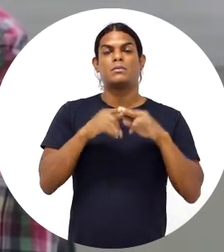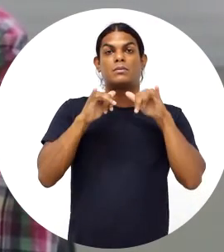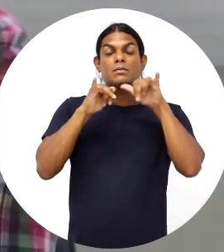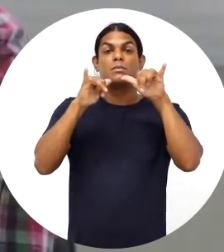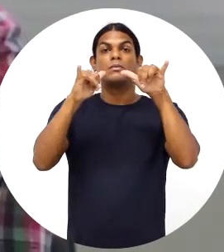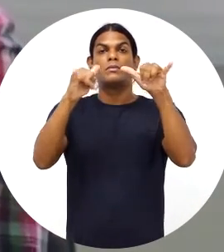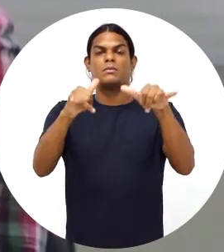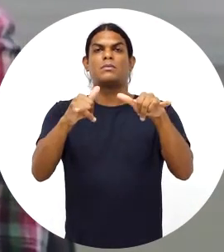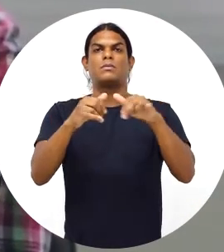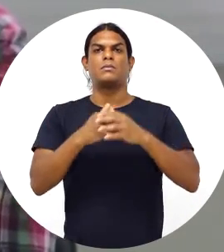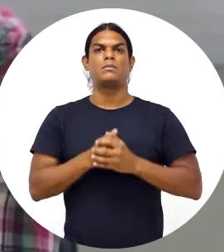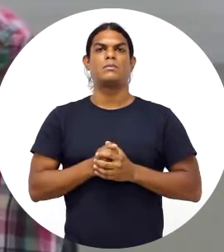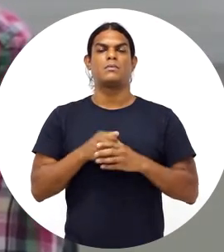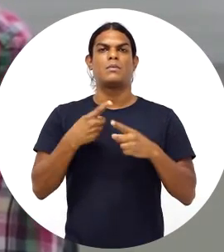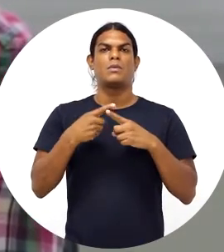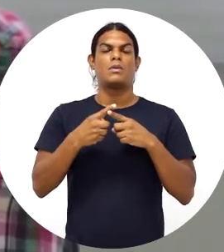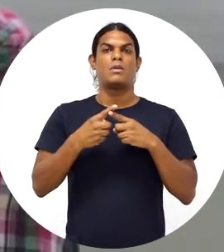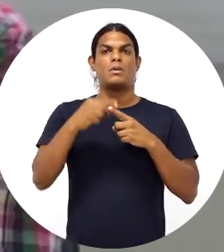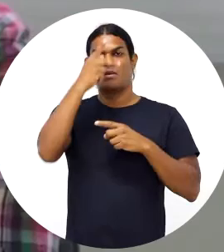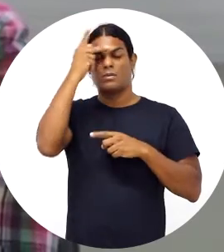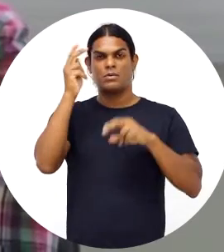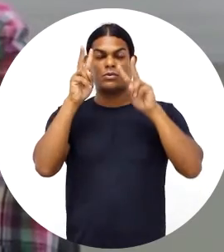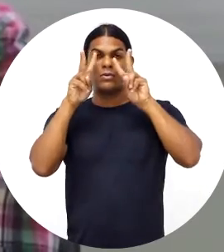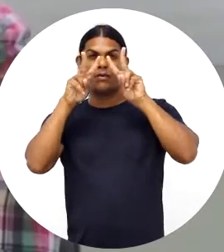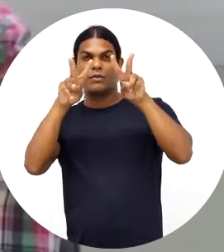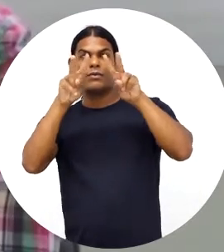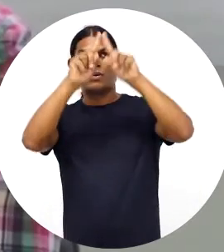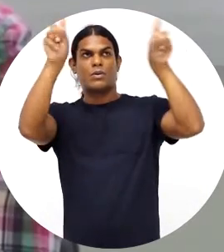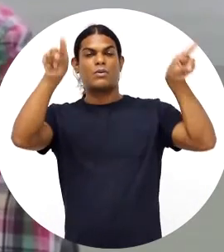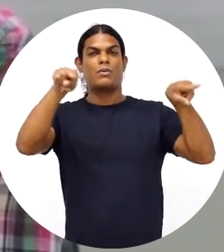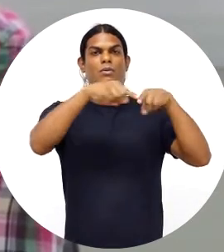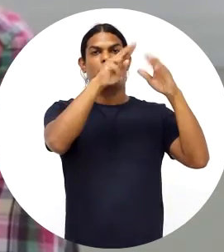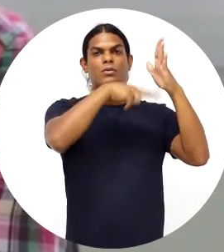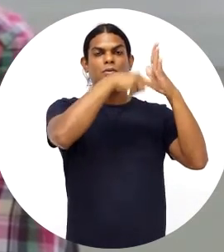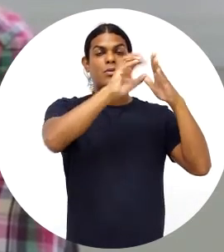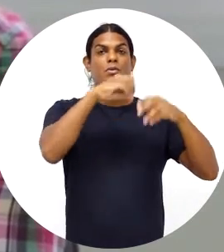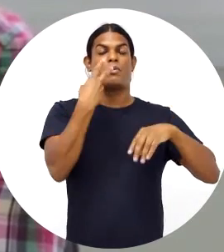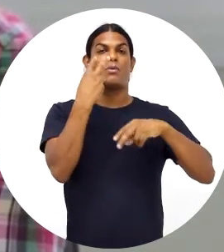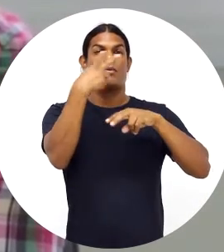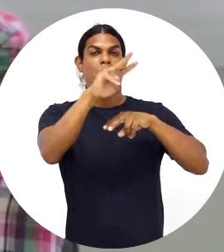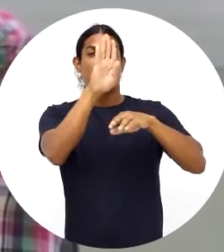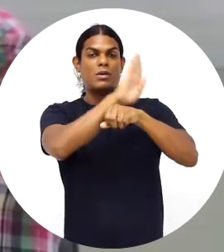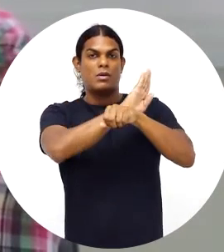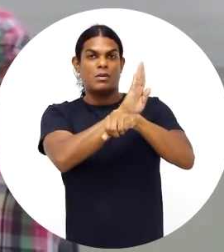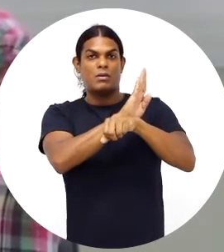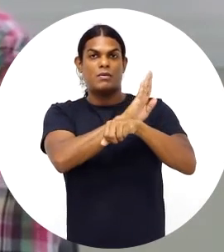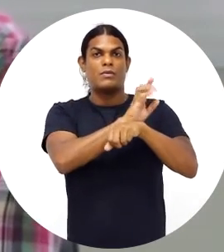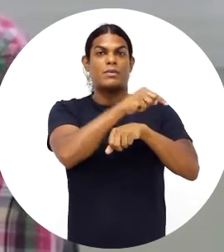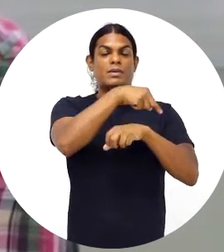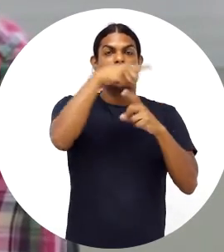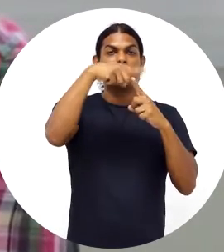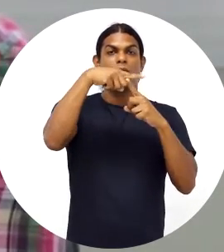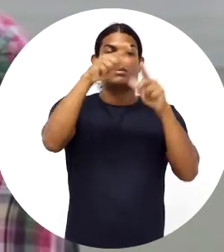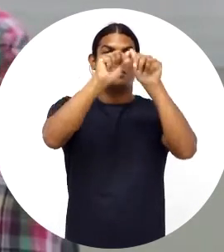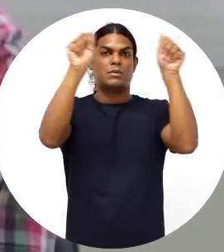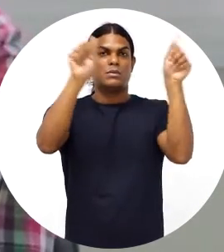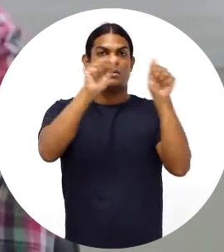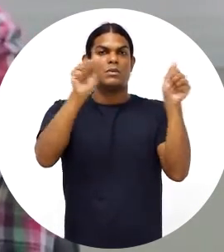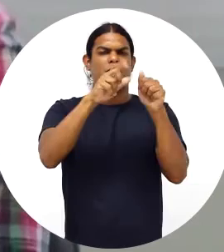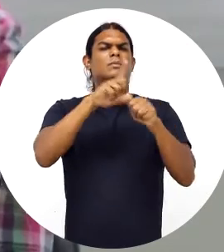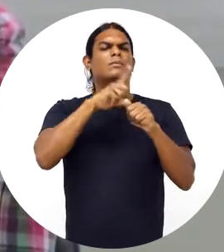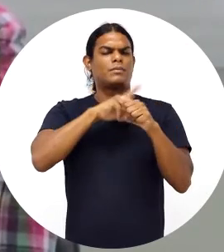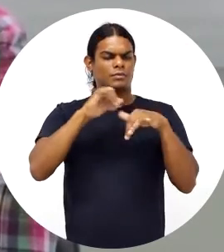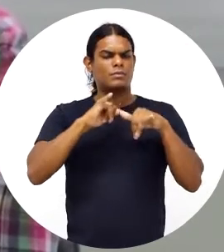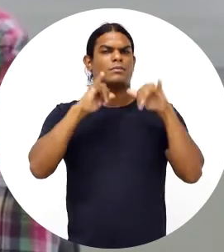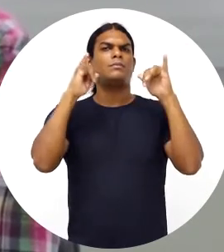vê um quadro, assiste a um filme, é claro que essa obra artística traz uma mensagem